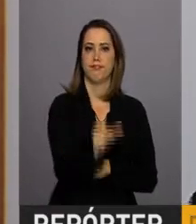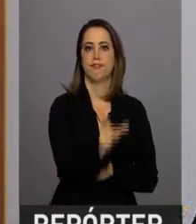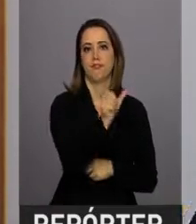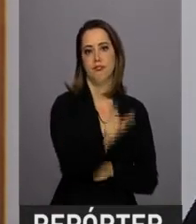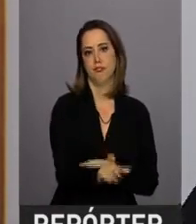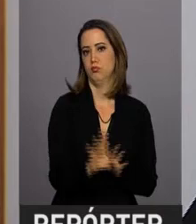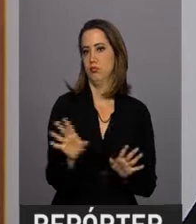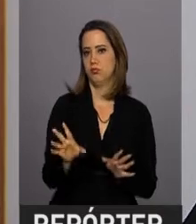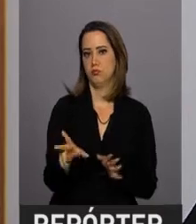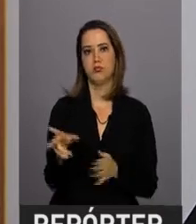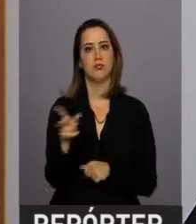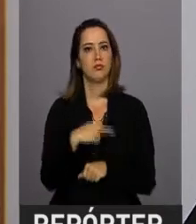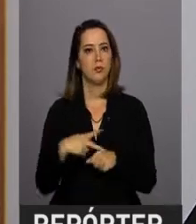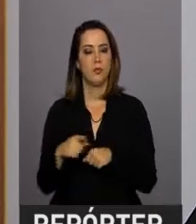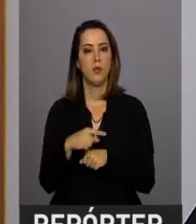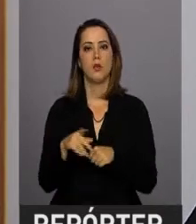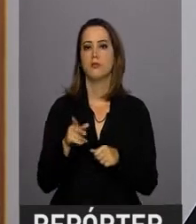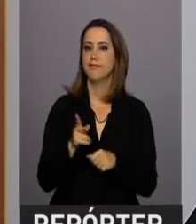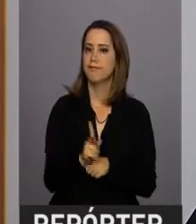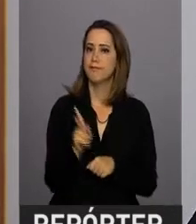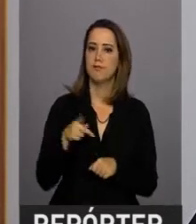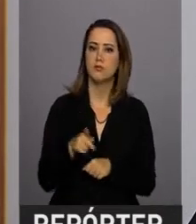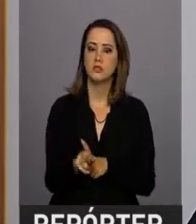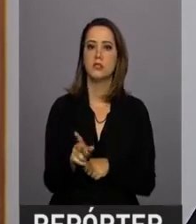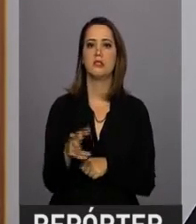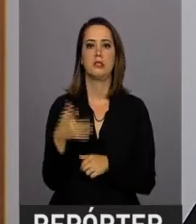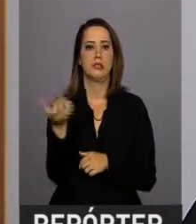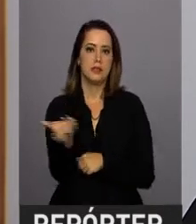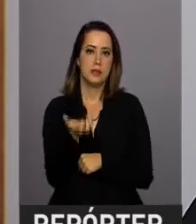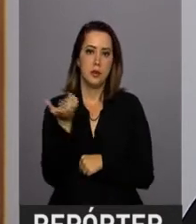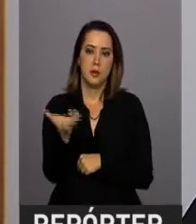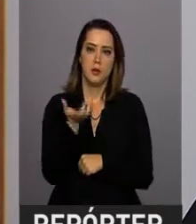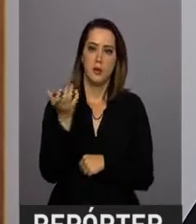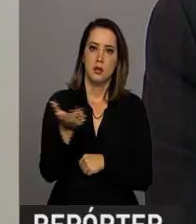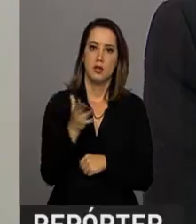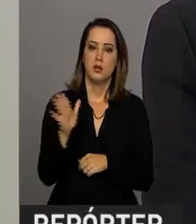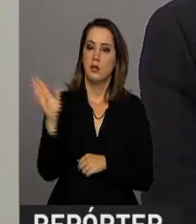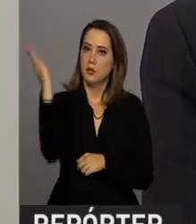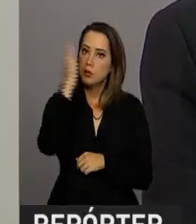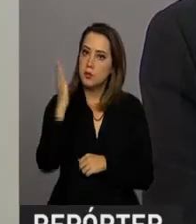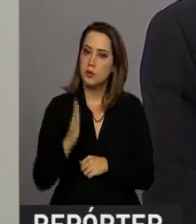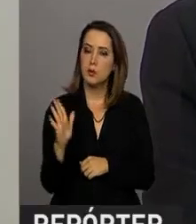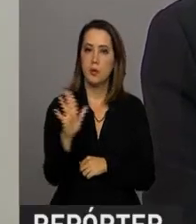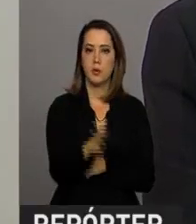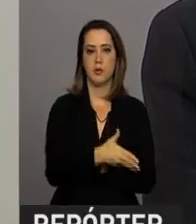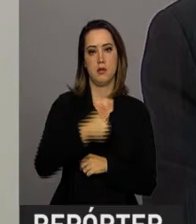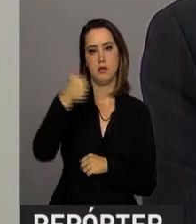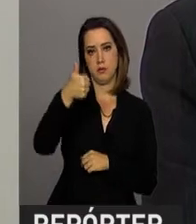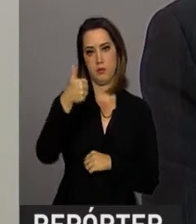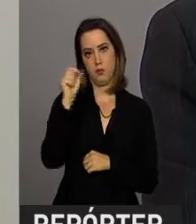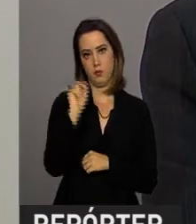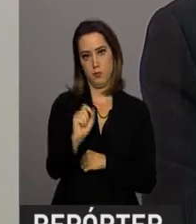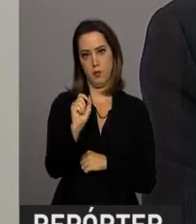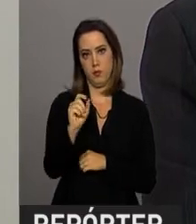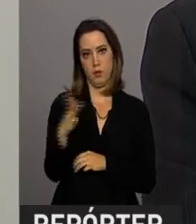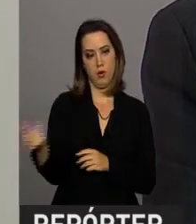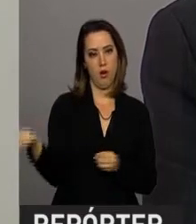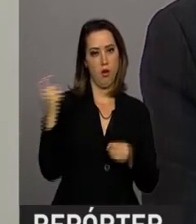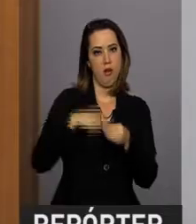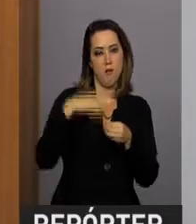insistentes manifestações por um brasil mais eficiente e decente um resgate da confiança